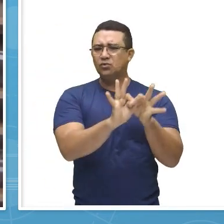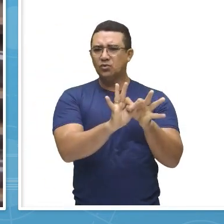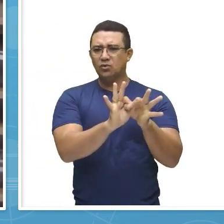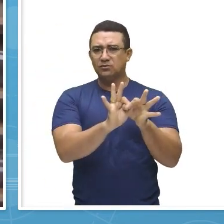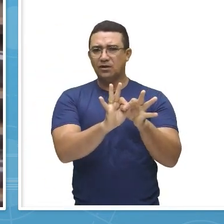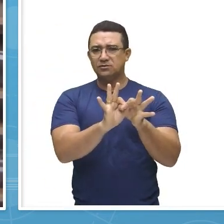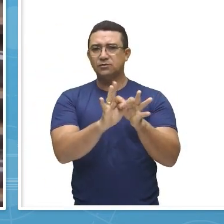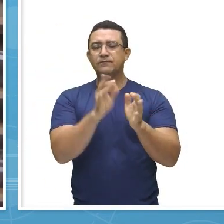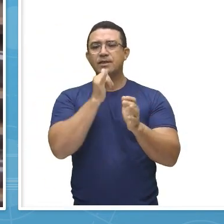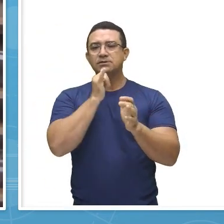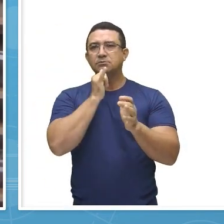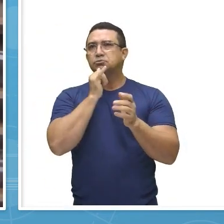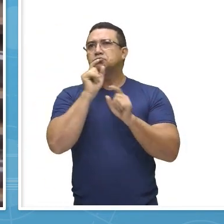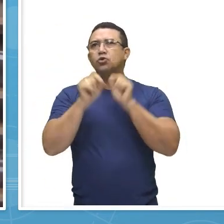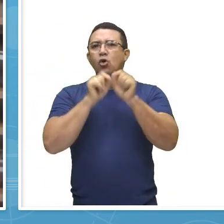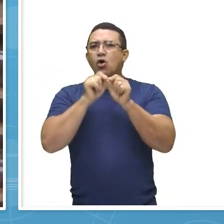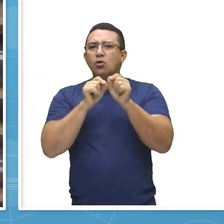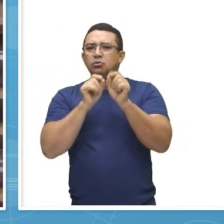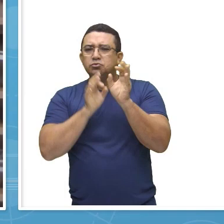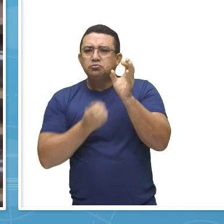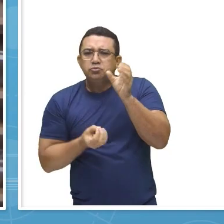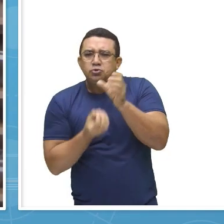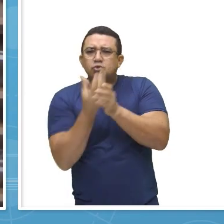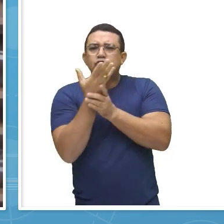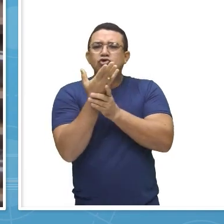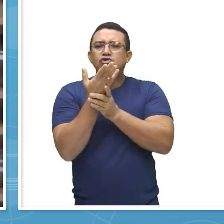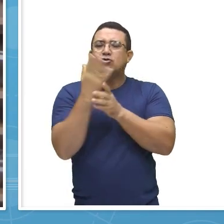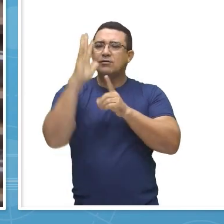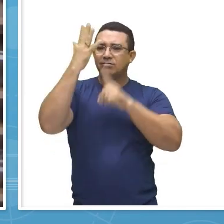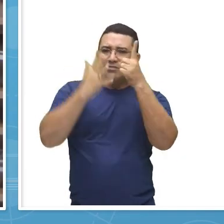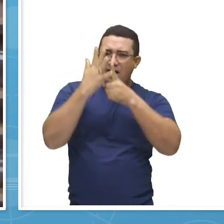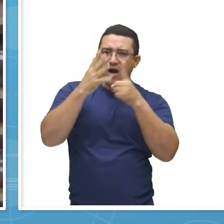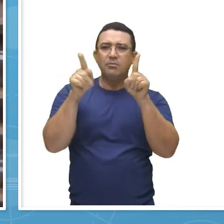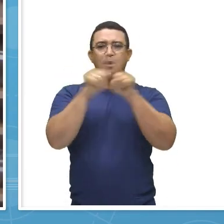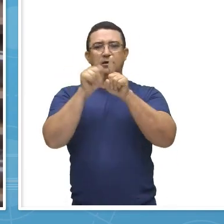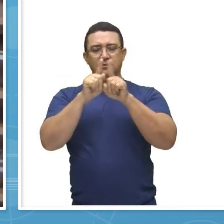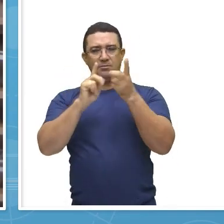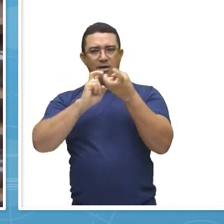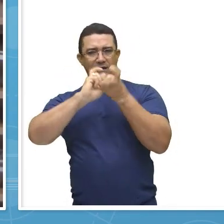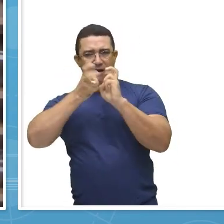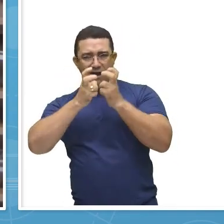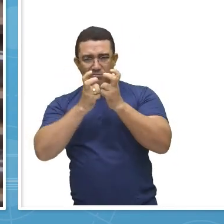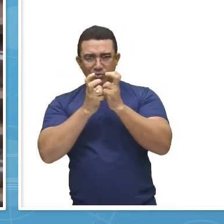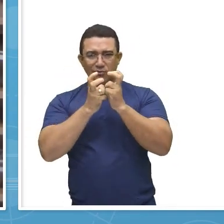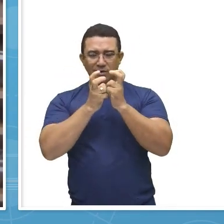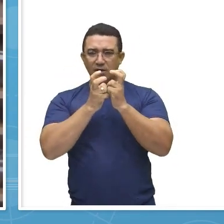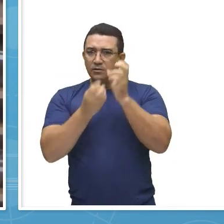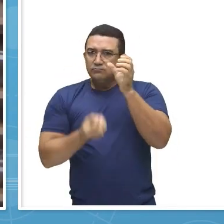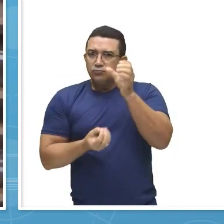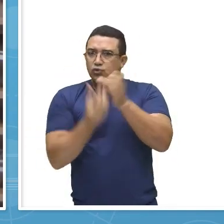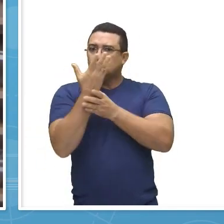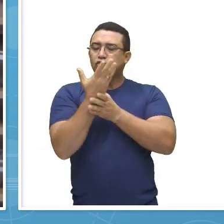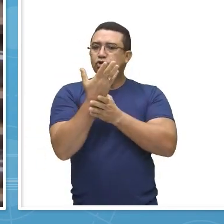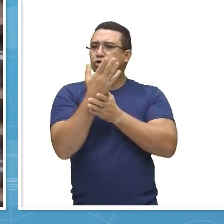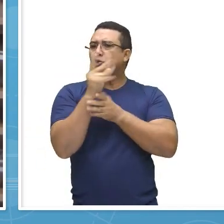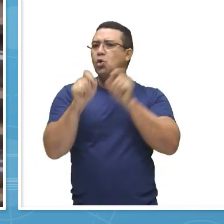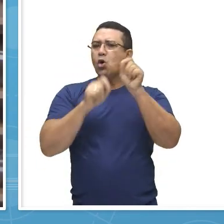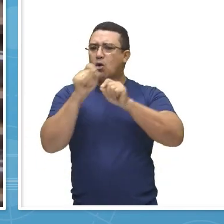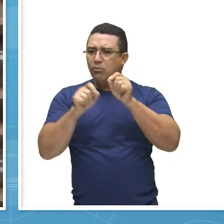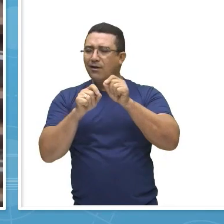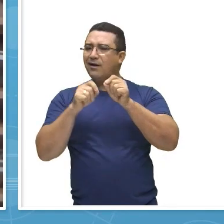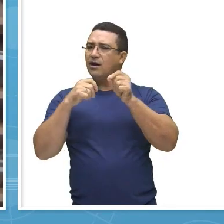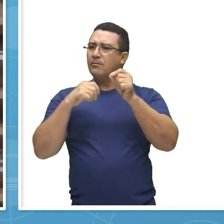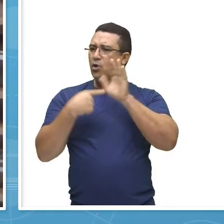a construção do samba, a própria capoeira que vocês viram na aula, que surgiu como uma forma de